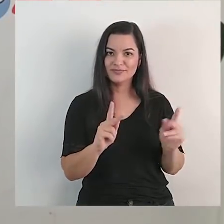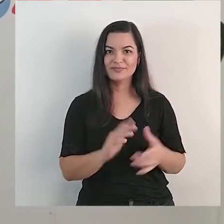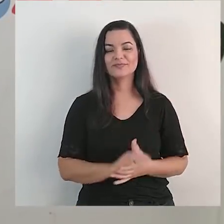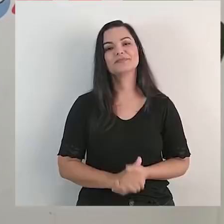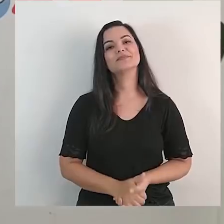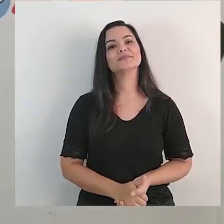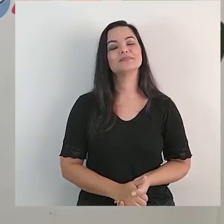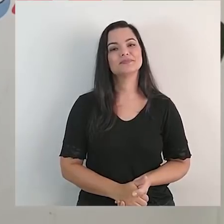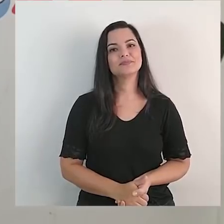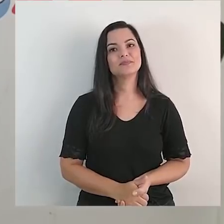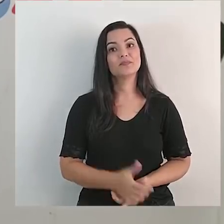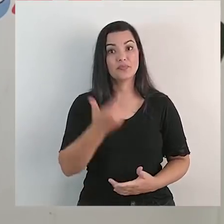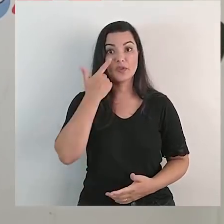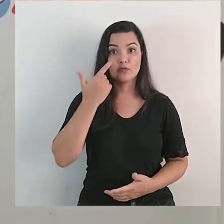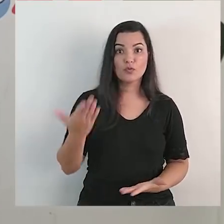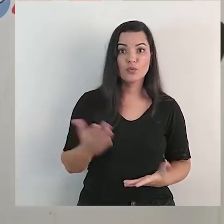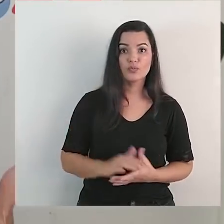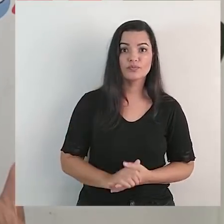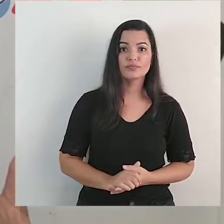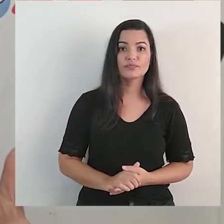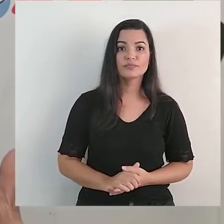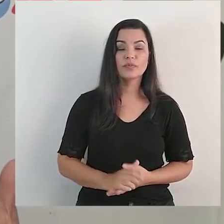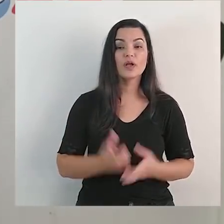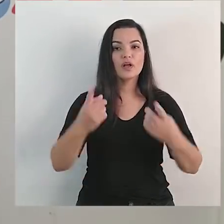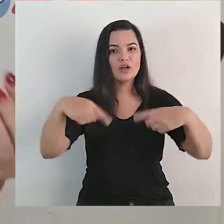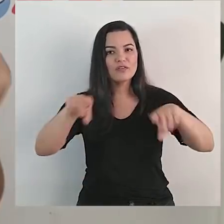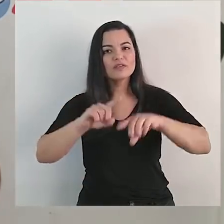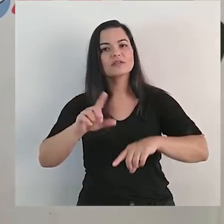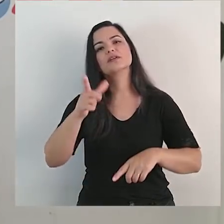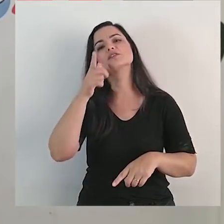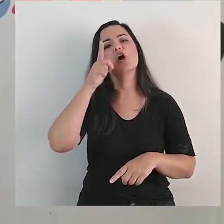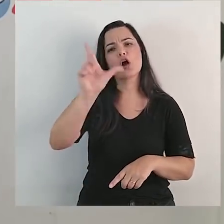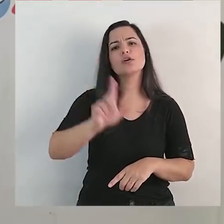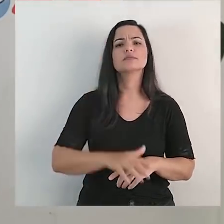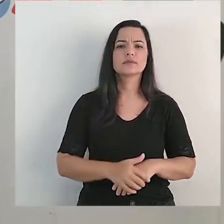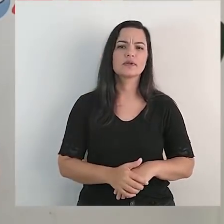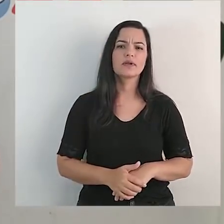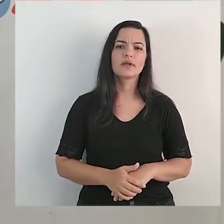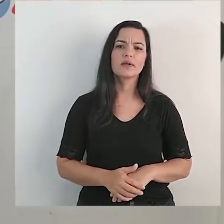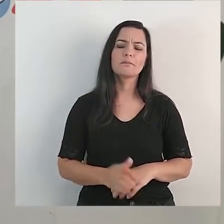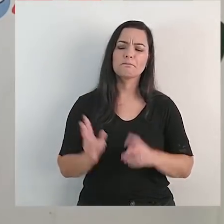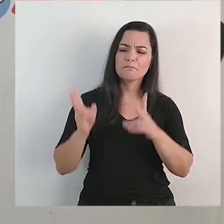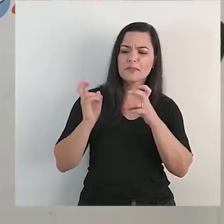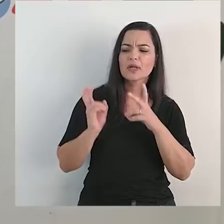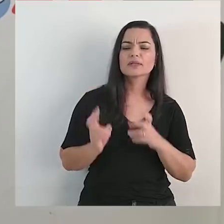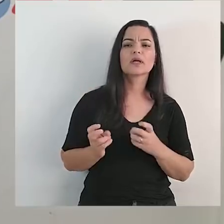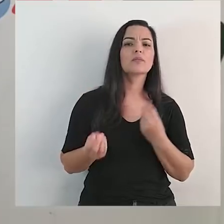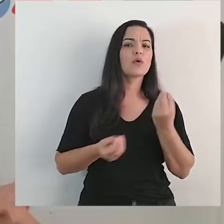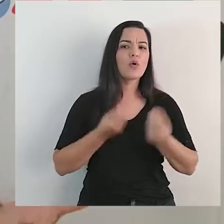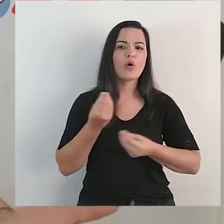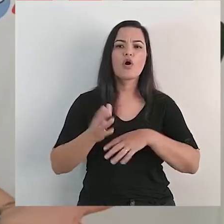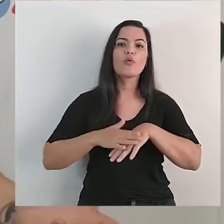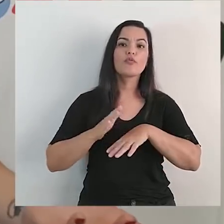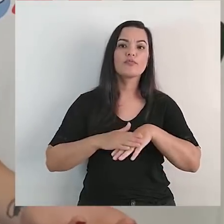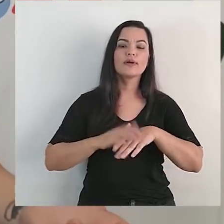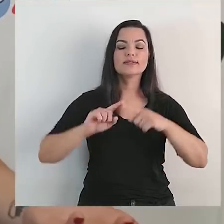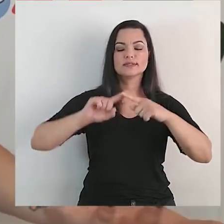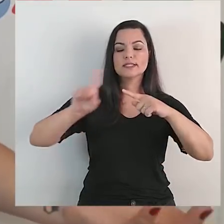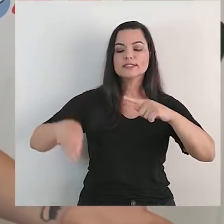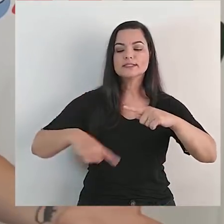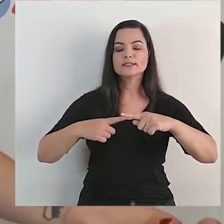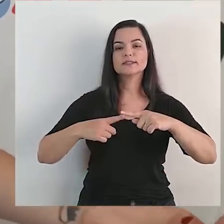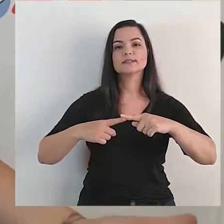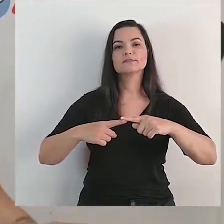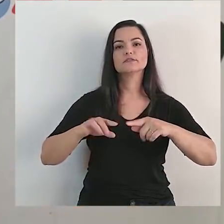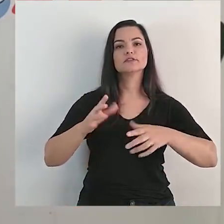Anotem aí também. Viu só? Vocês já conseguem perceber como que se constrói